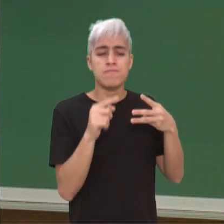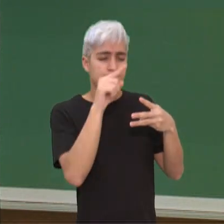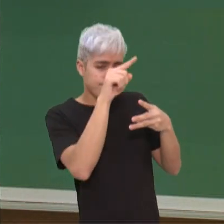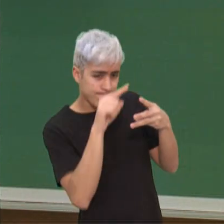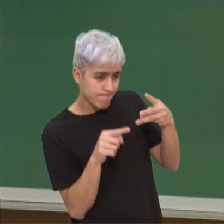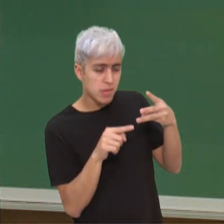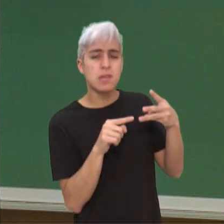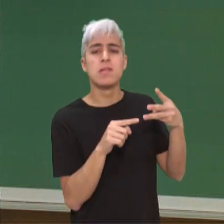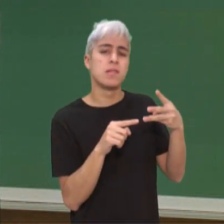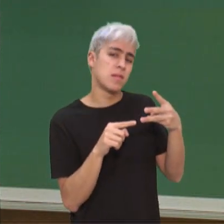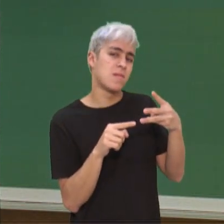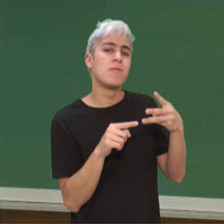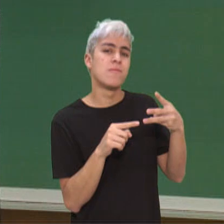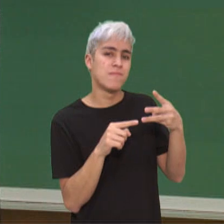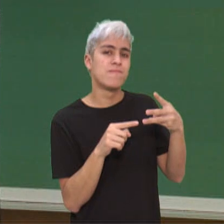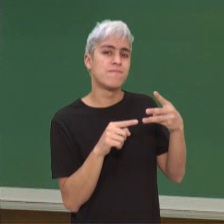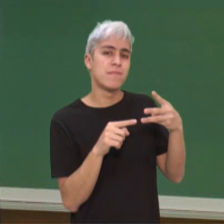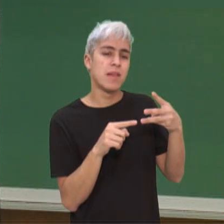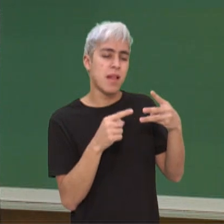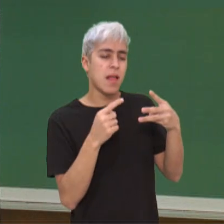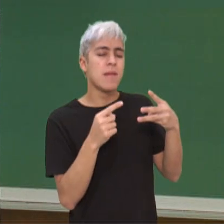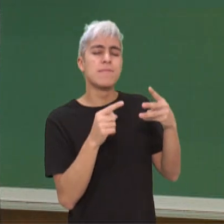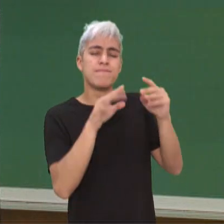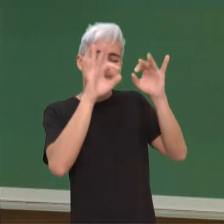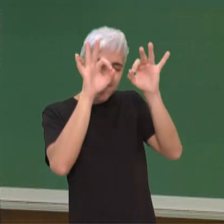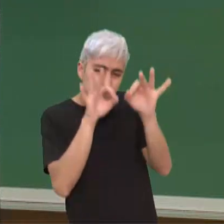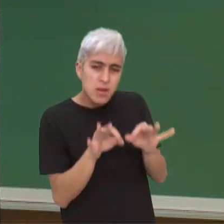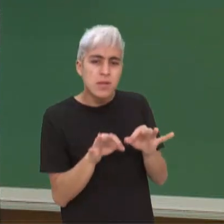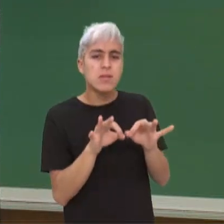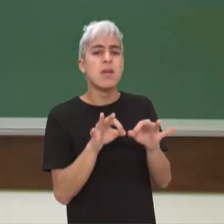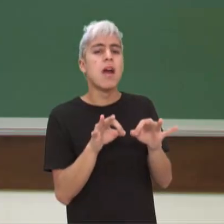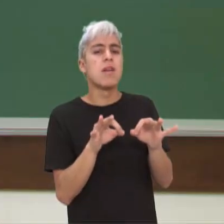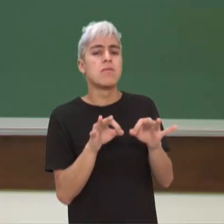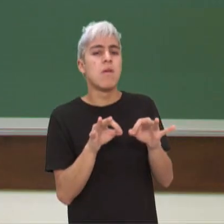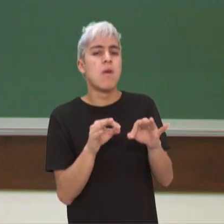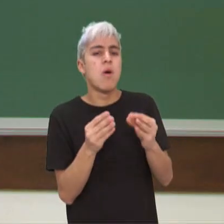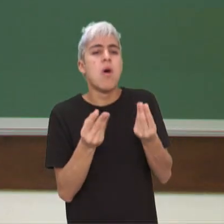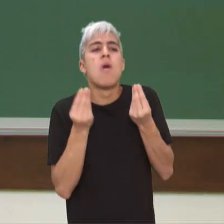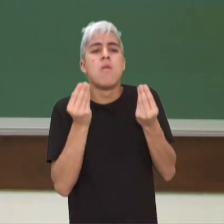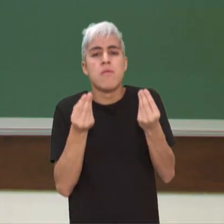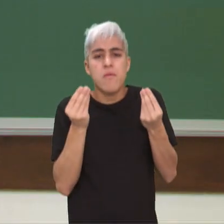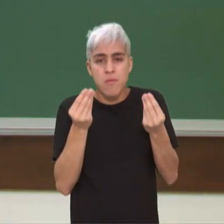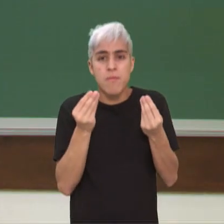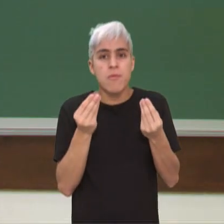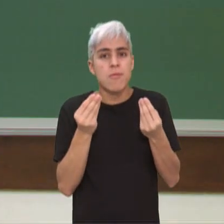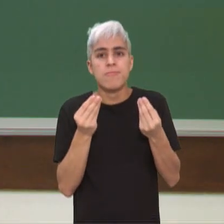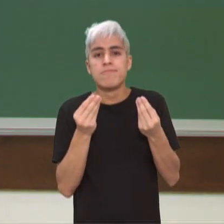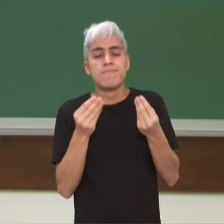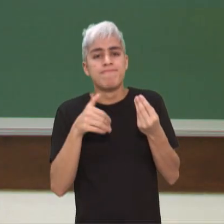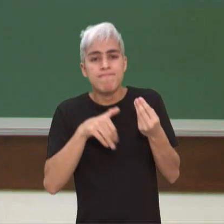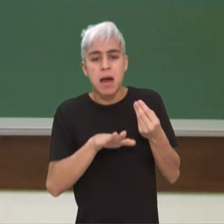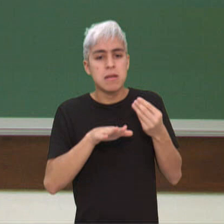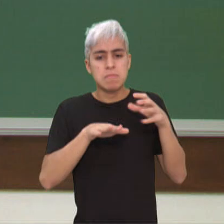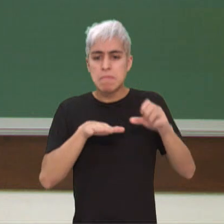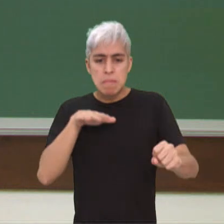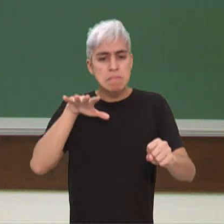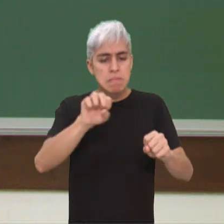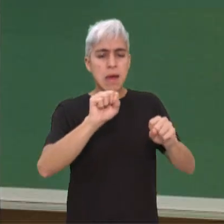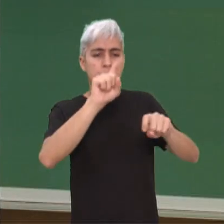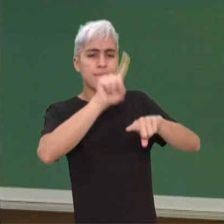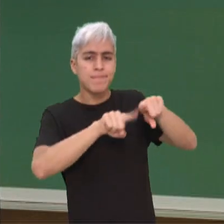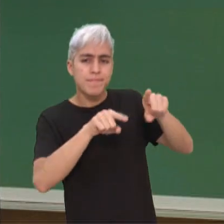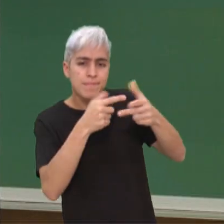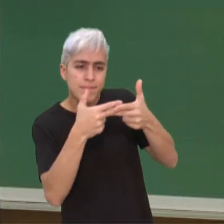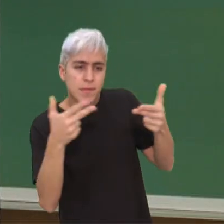desses 3 momentos, nós vamos identificar aonde é que nós estamos consumindo, né? A